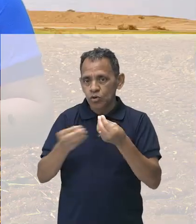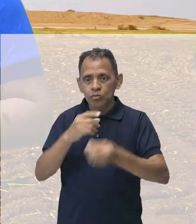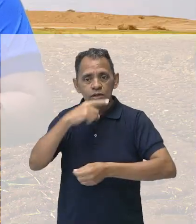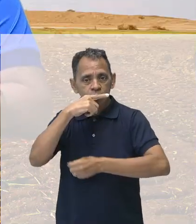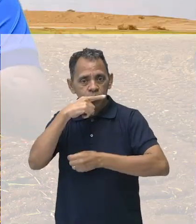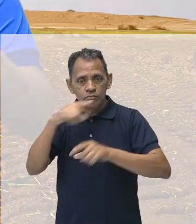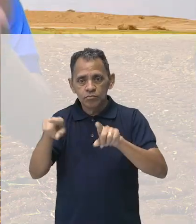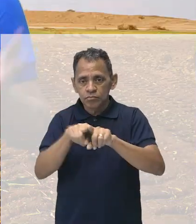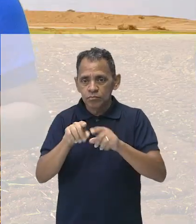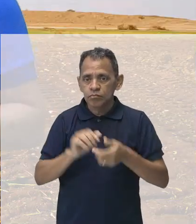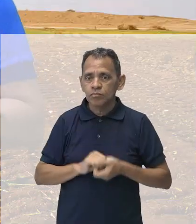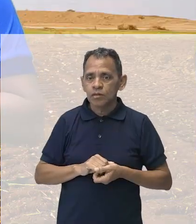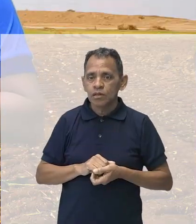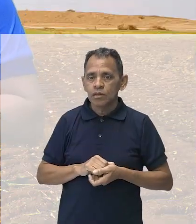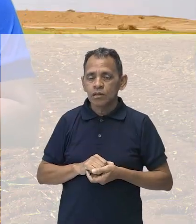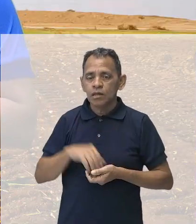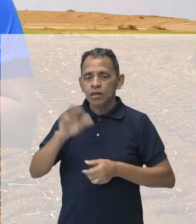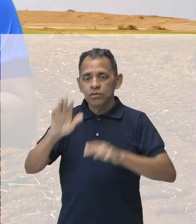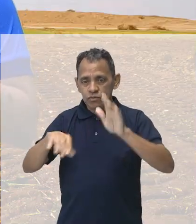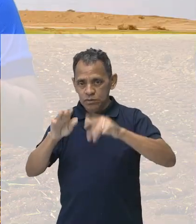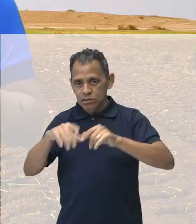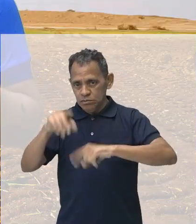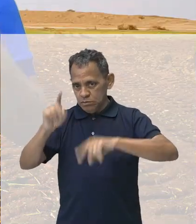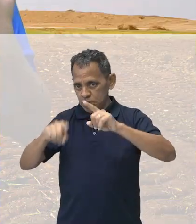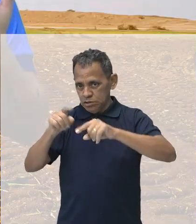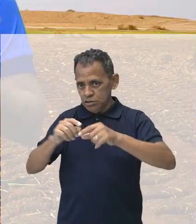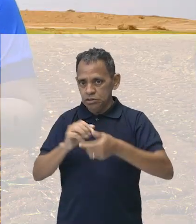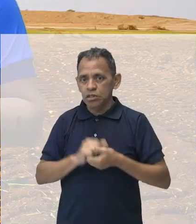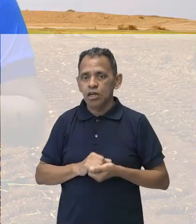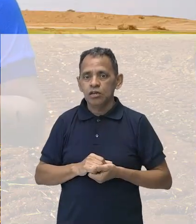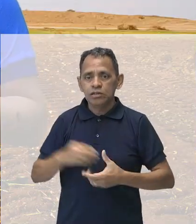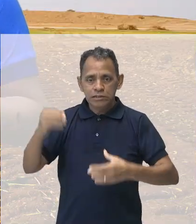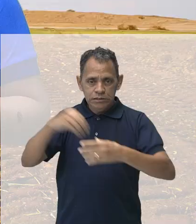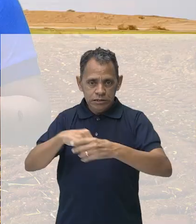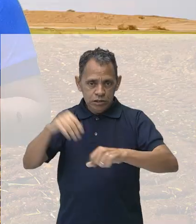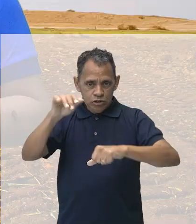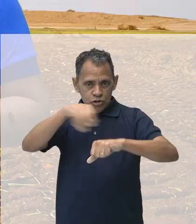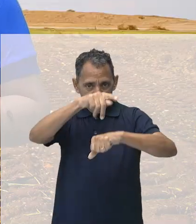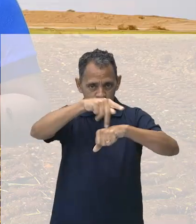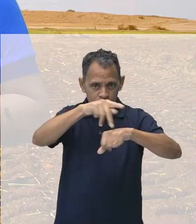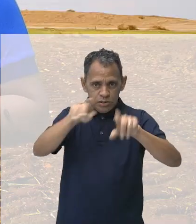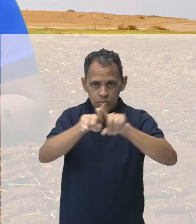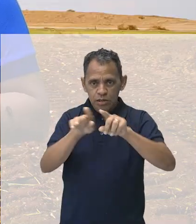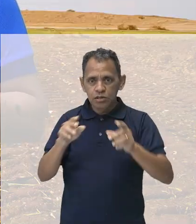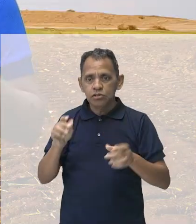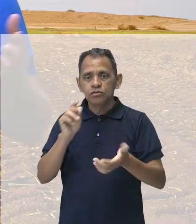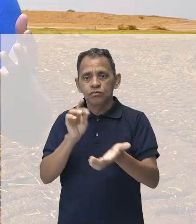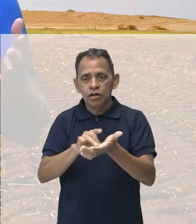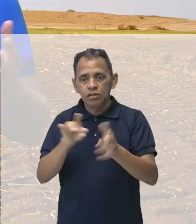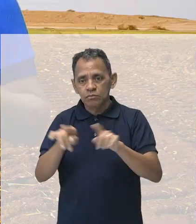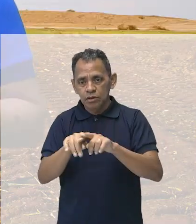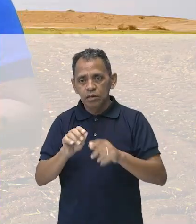do país. Então, a gente observa realmente essas atividades evoluindo cada vez mais, tá certo, gente?